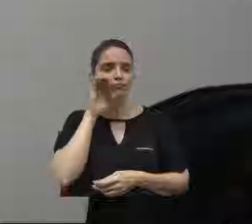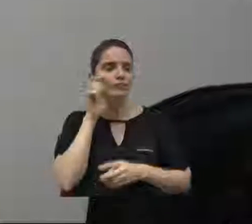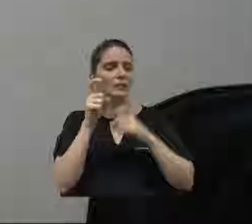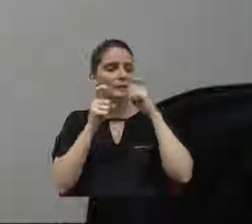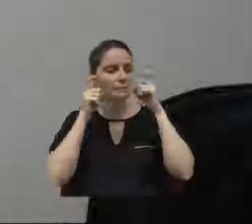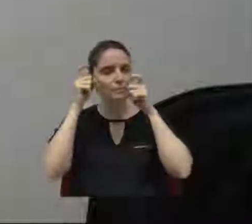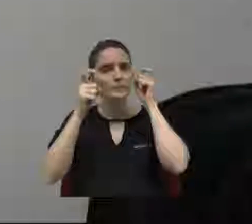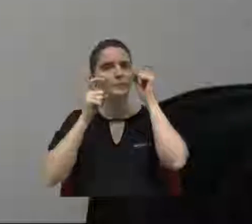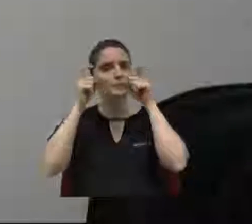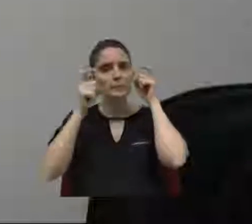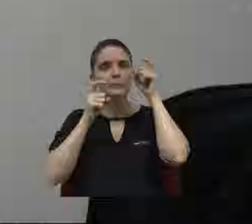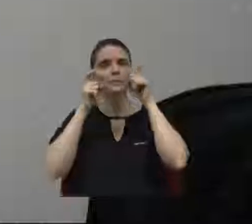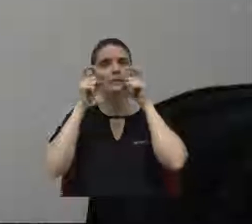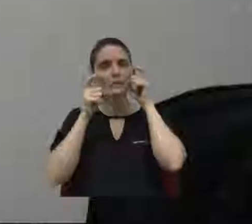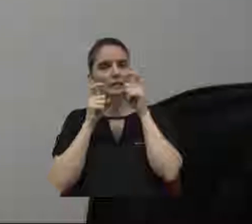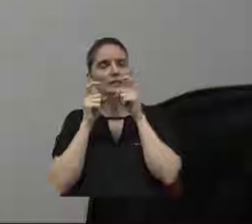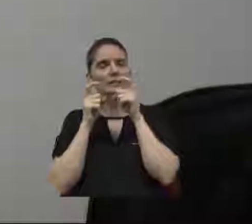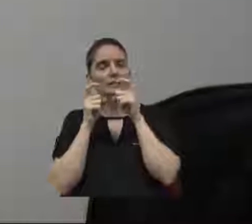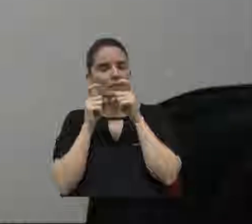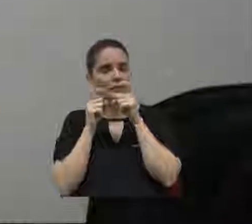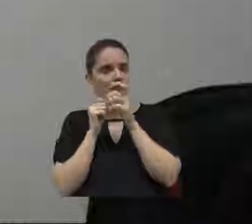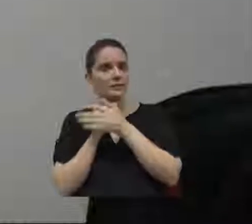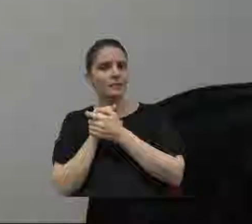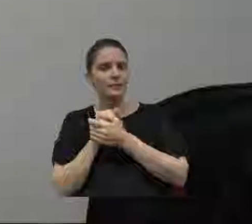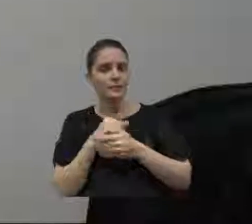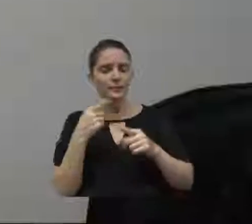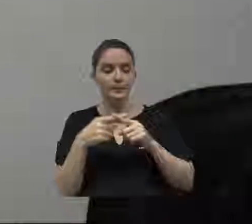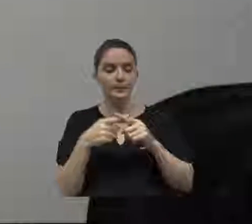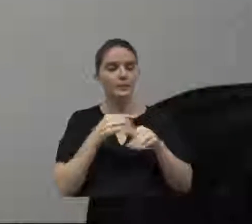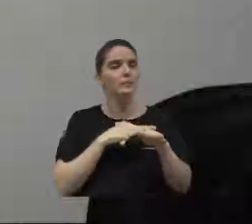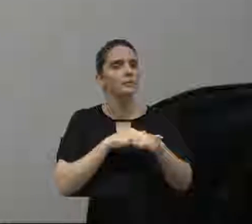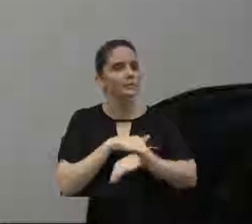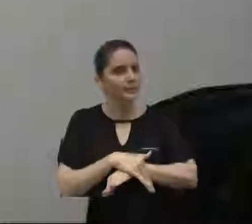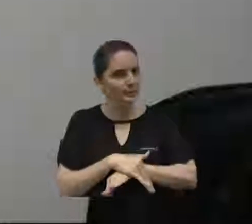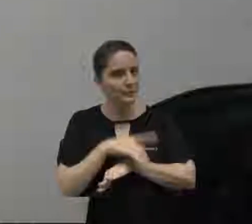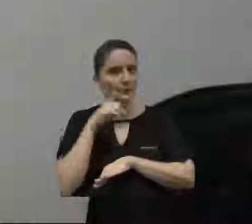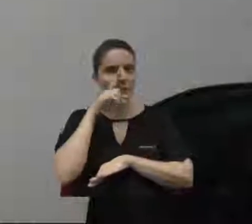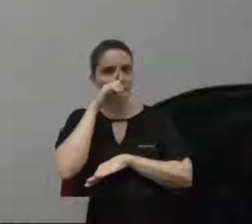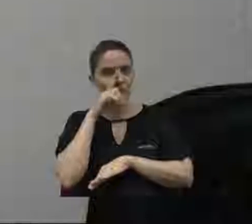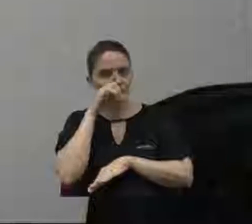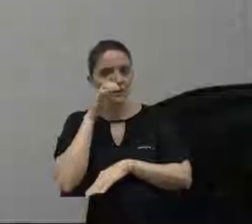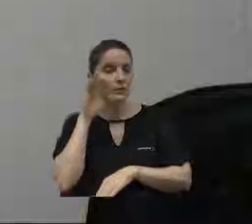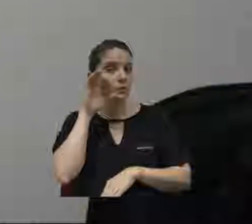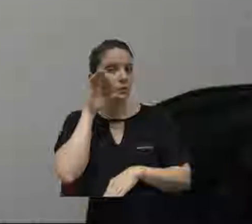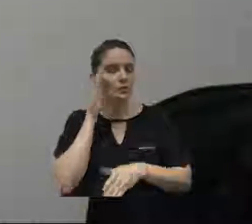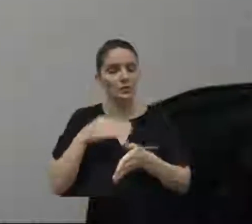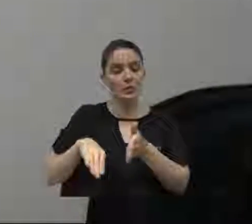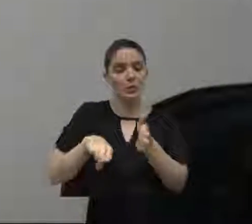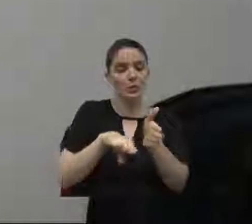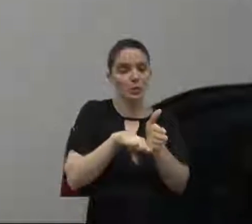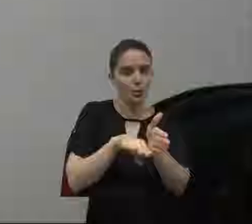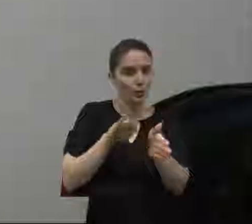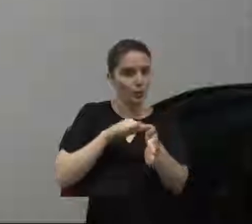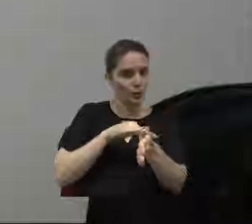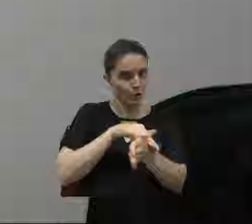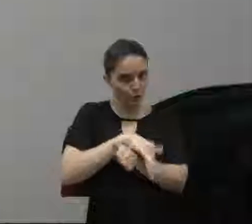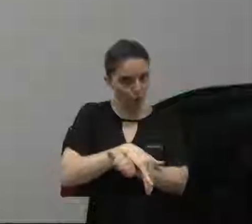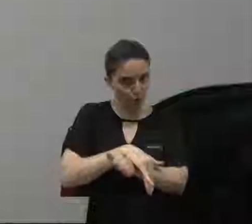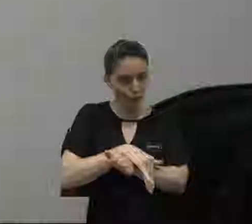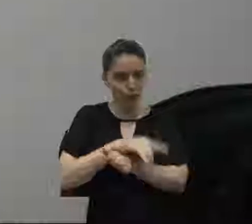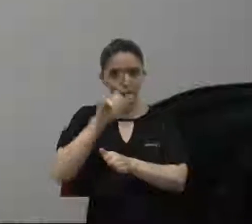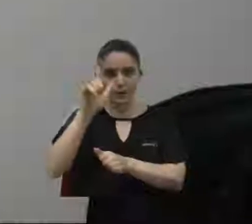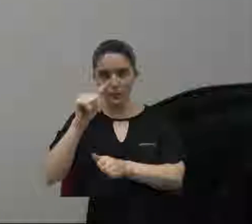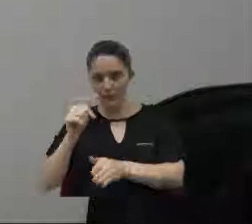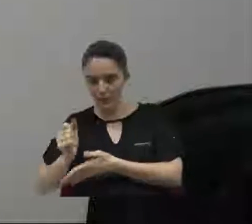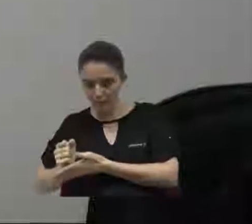preocupada com aquelas mulheres que eu vejo andando ali durante a noite, porque eu normalmente busco à noite, né, levo cedo essa pessoa e às vezes eu vou daí